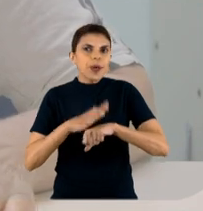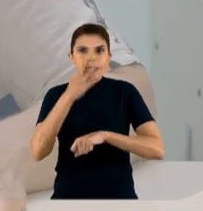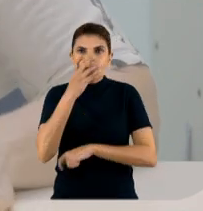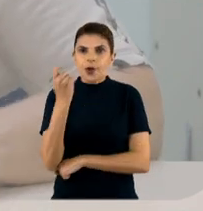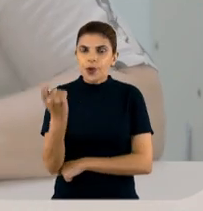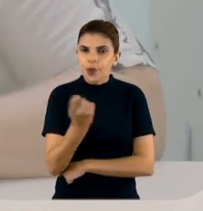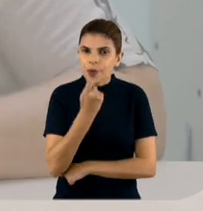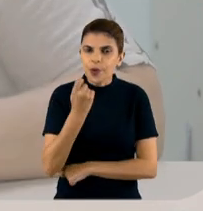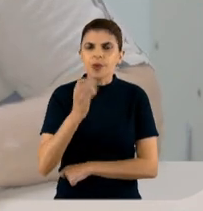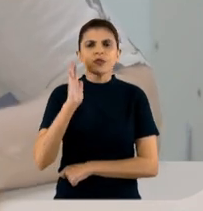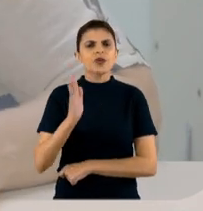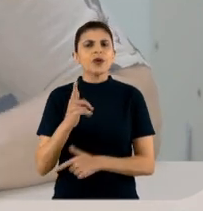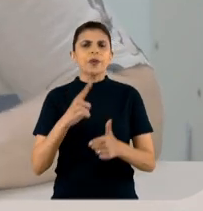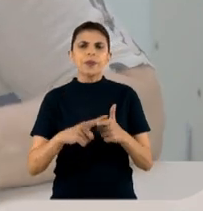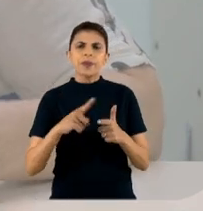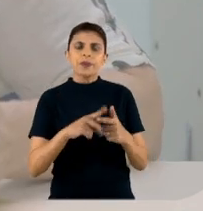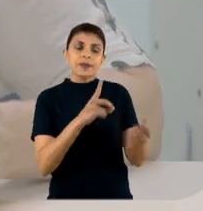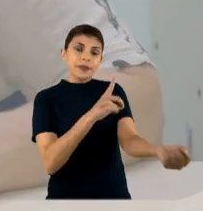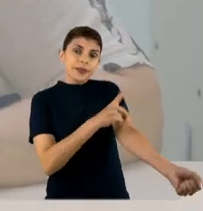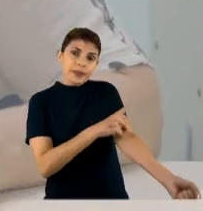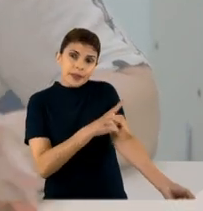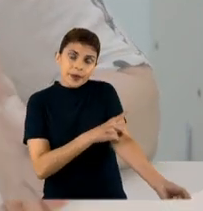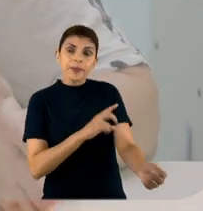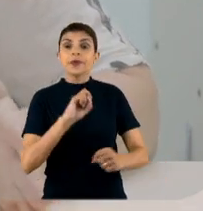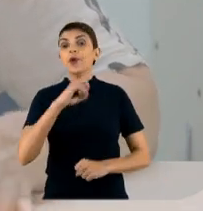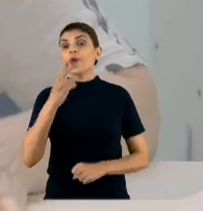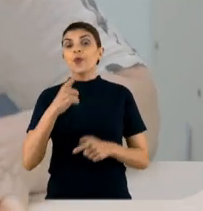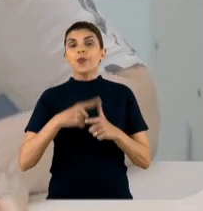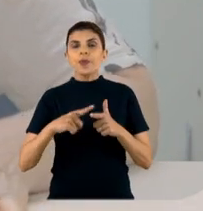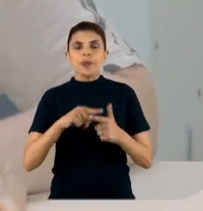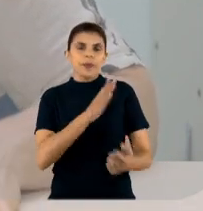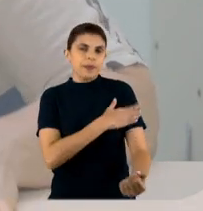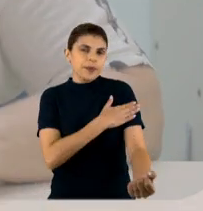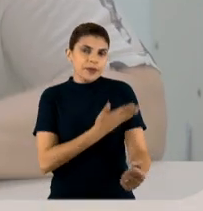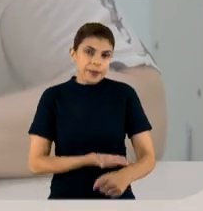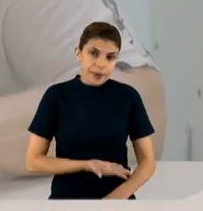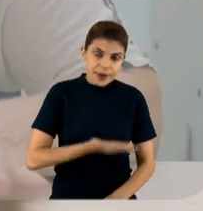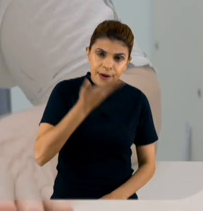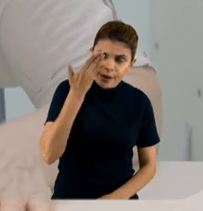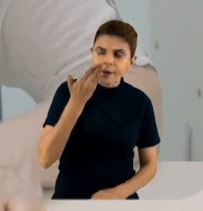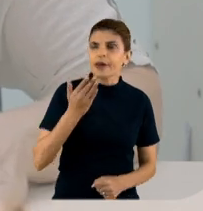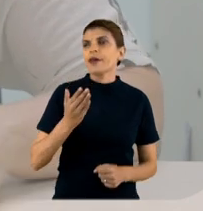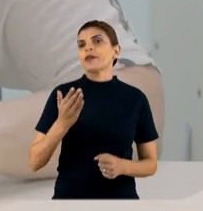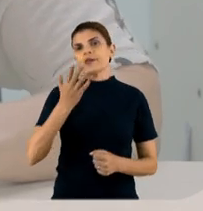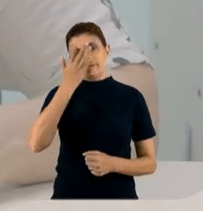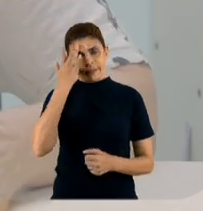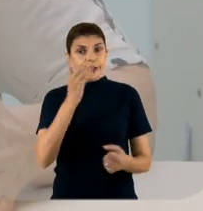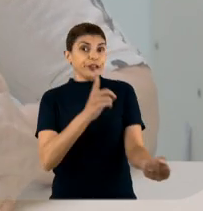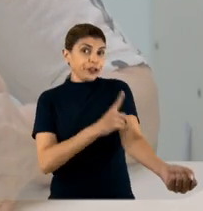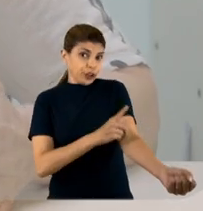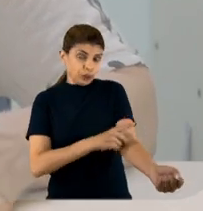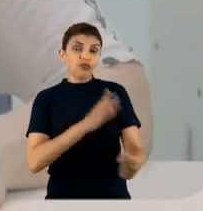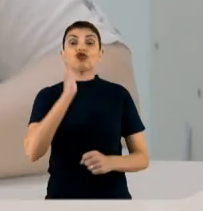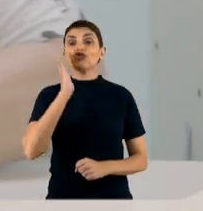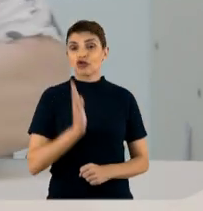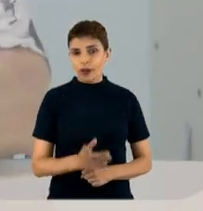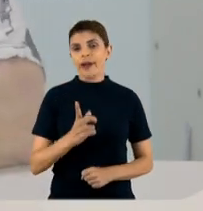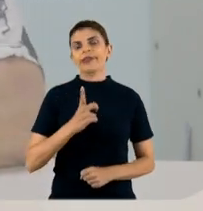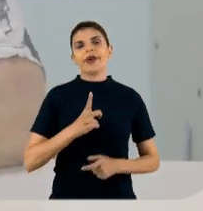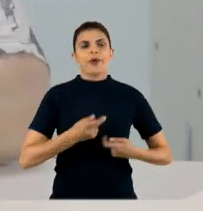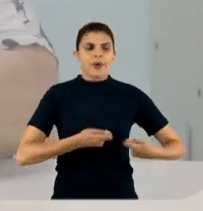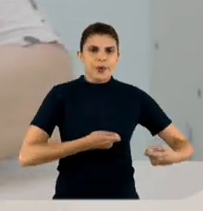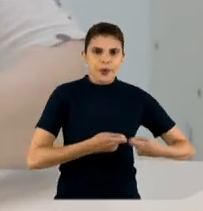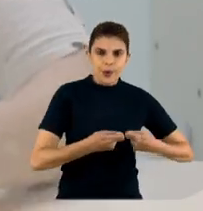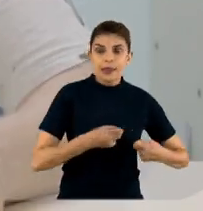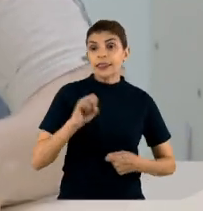crônica que já está descompensado por aquele quadro infeccioso Então se é um diabético que também o Diabetes já começou a